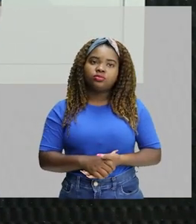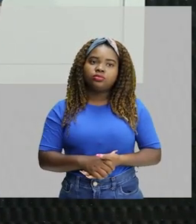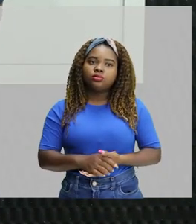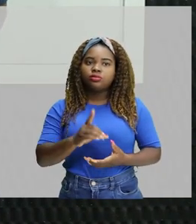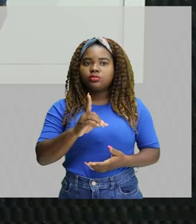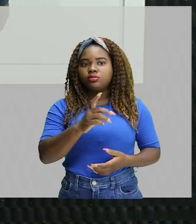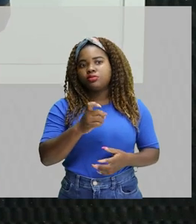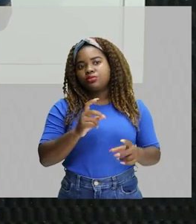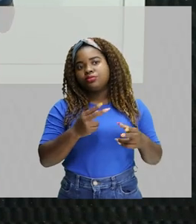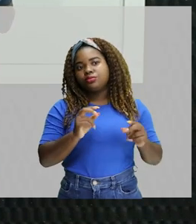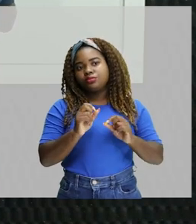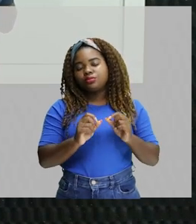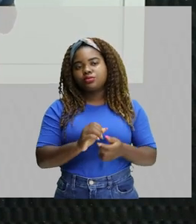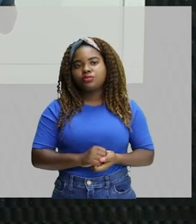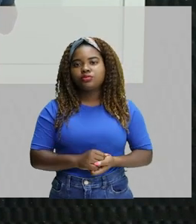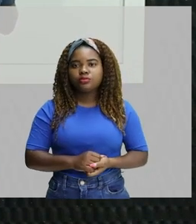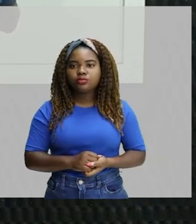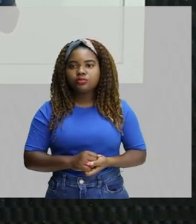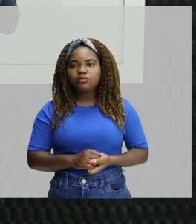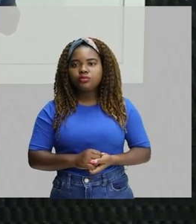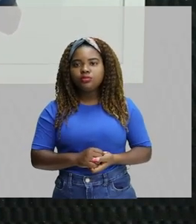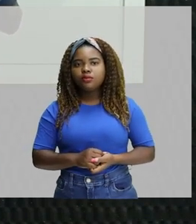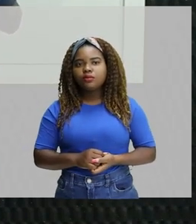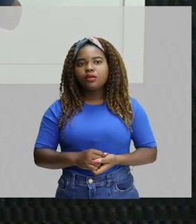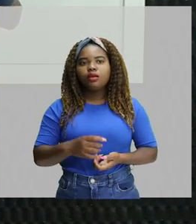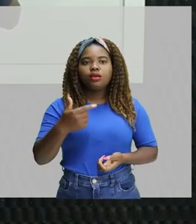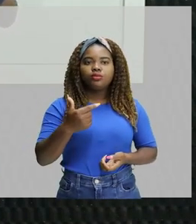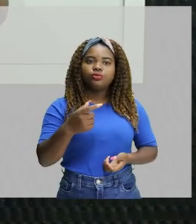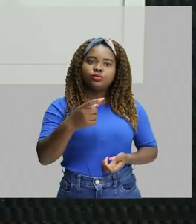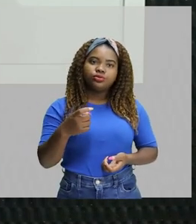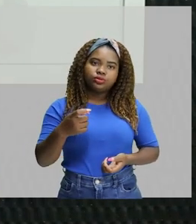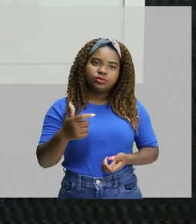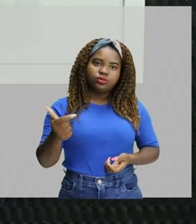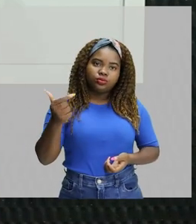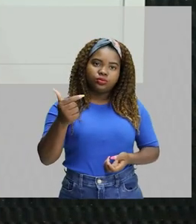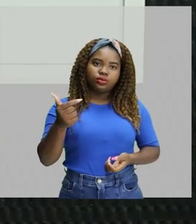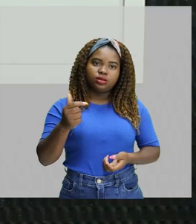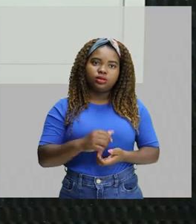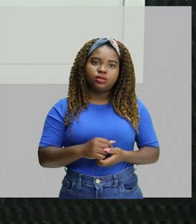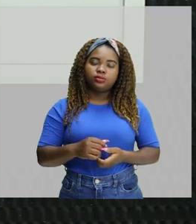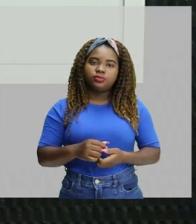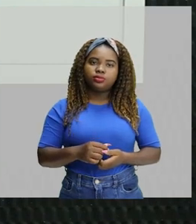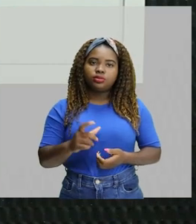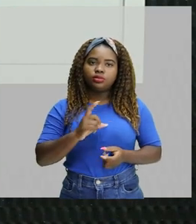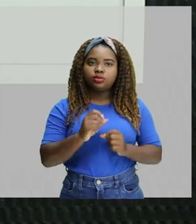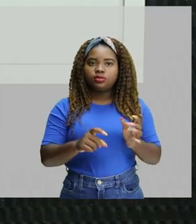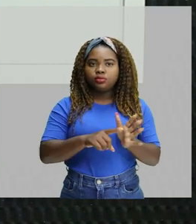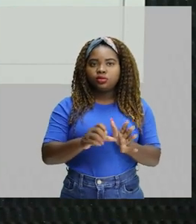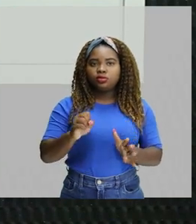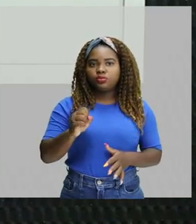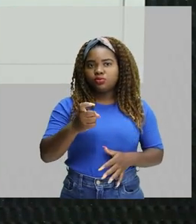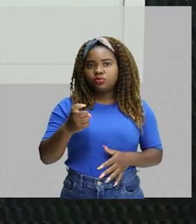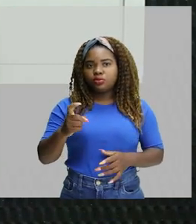DX igual a 2 x qu -8 + 3 faz a conta com os